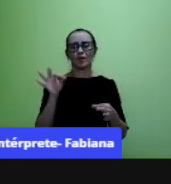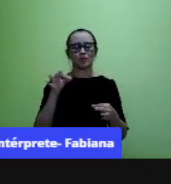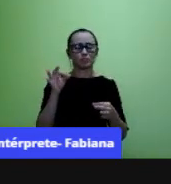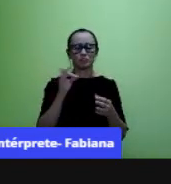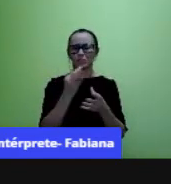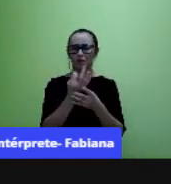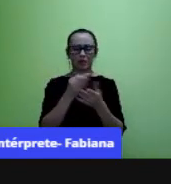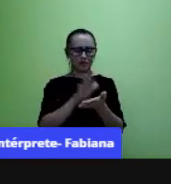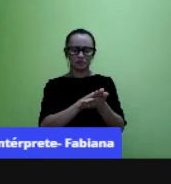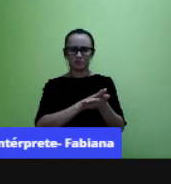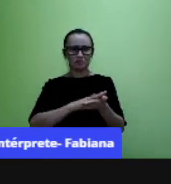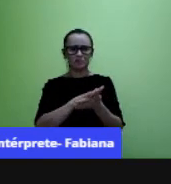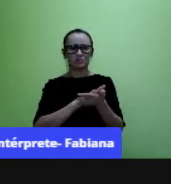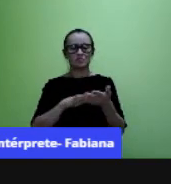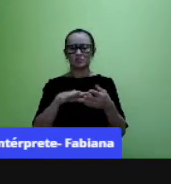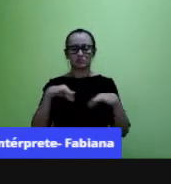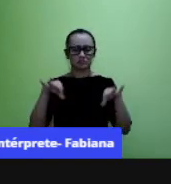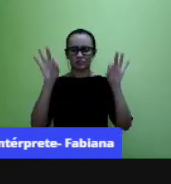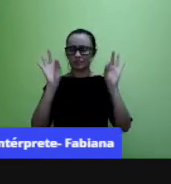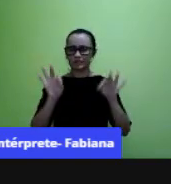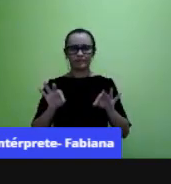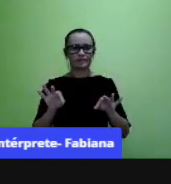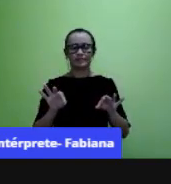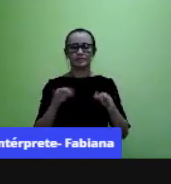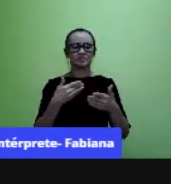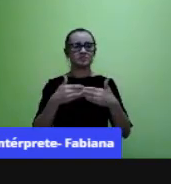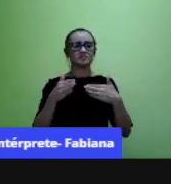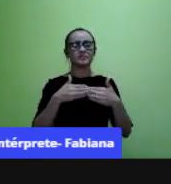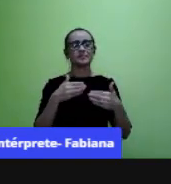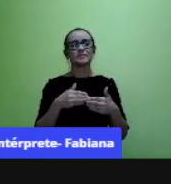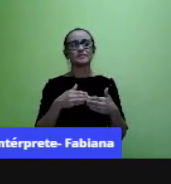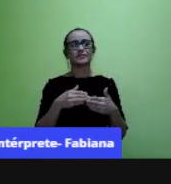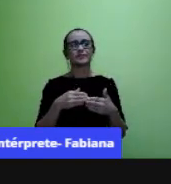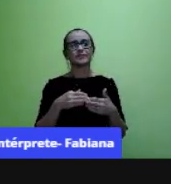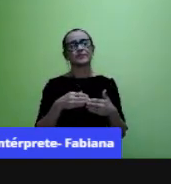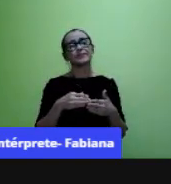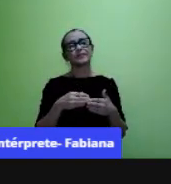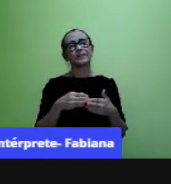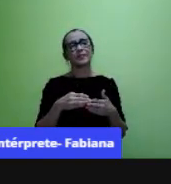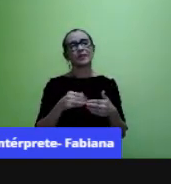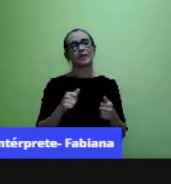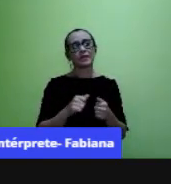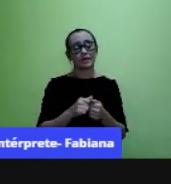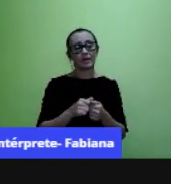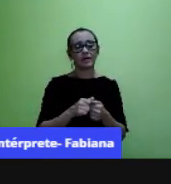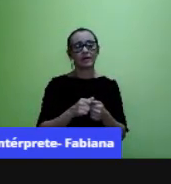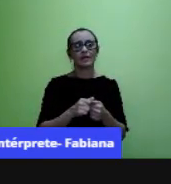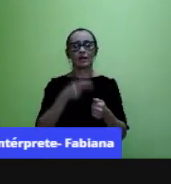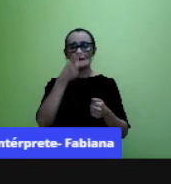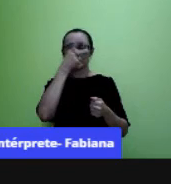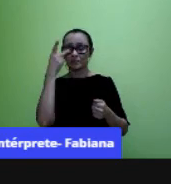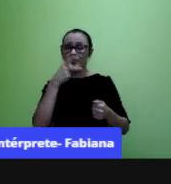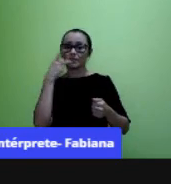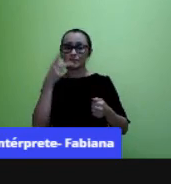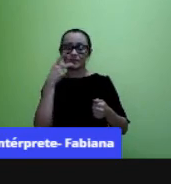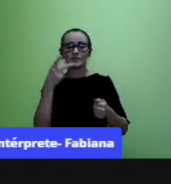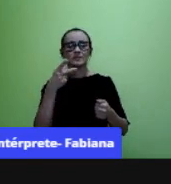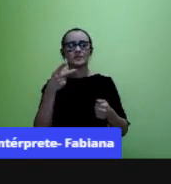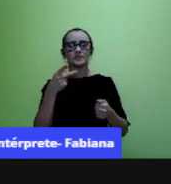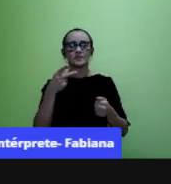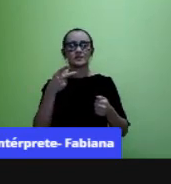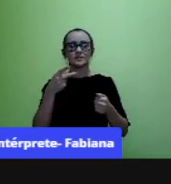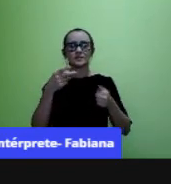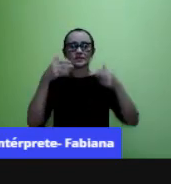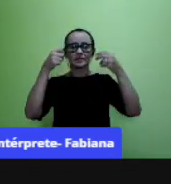mão, um pano de prato, não sei. E que ele vai falando e a criança vai tampando. Então, o rosto,